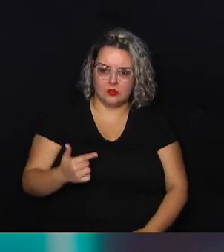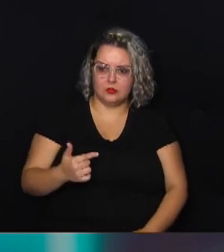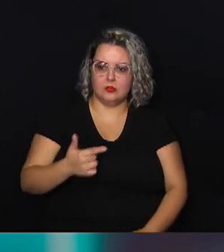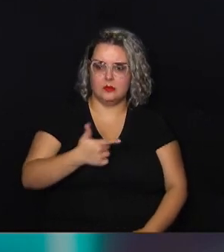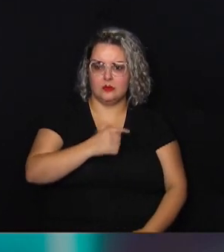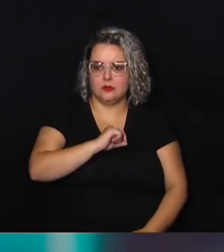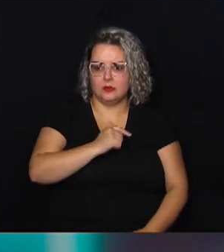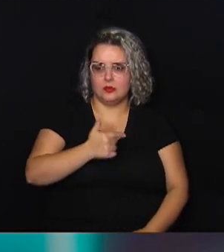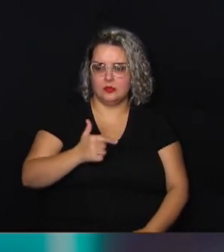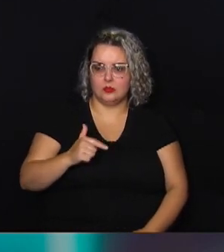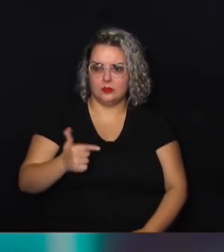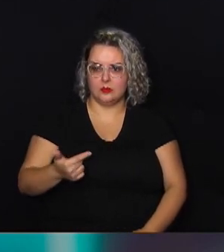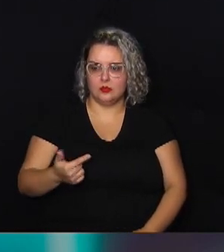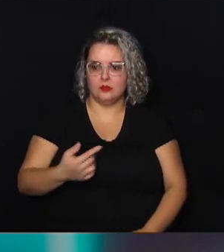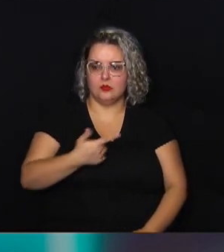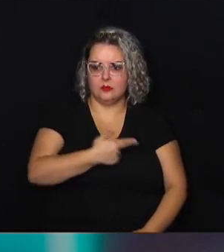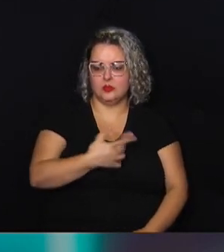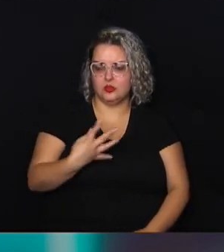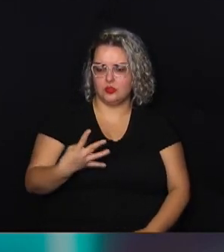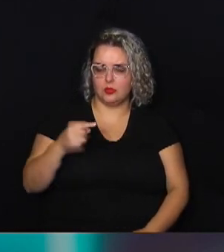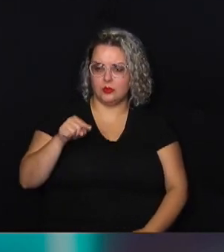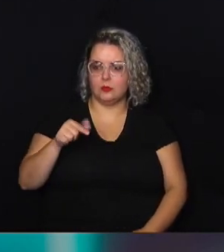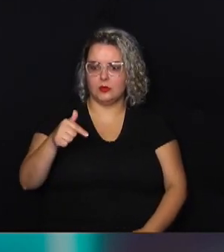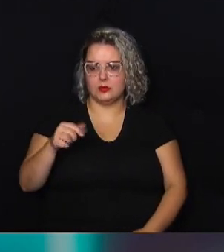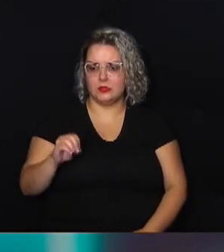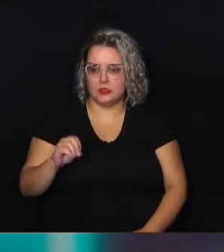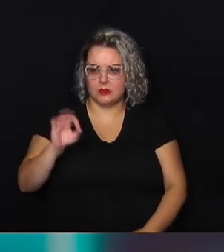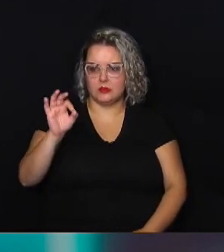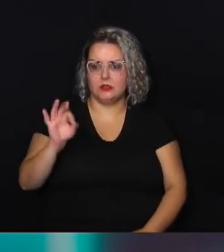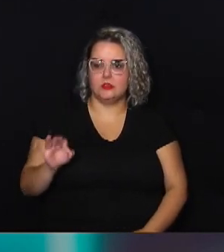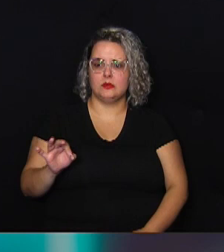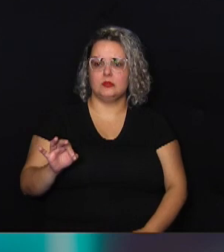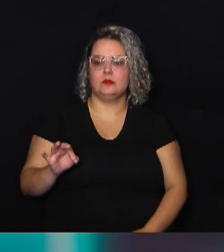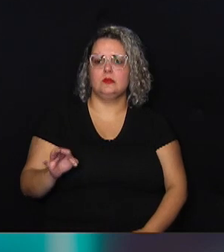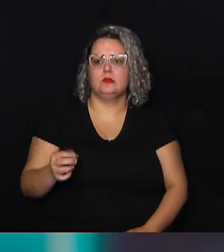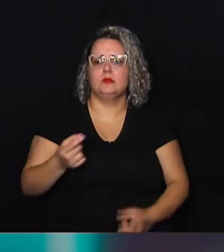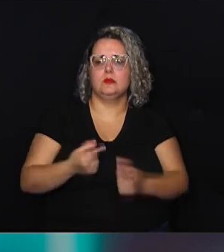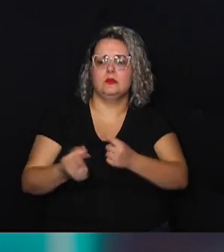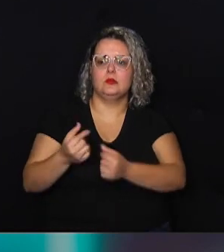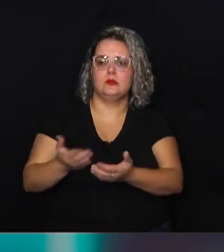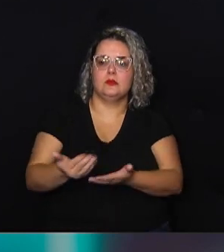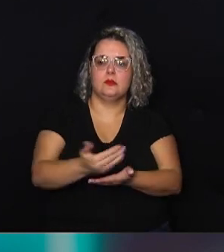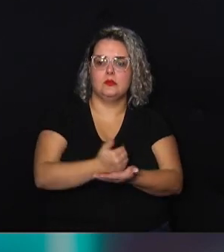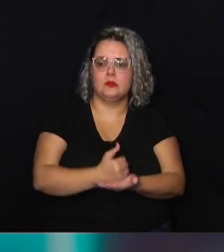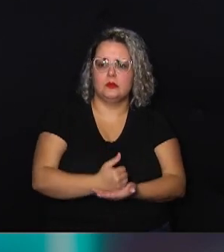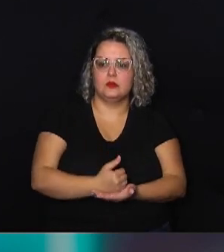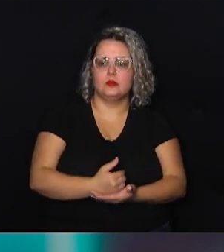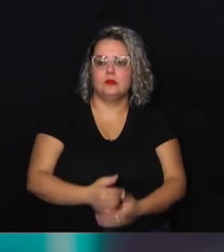2022, 24,70%. O orçamento da saúde de